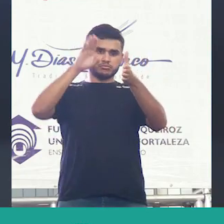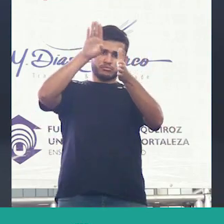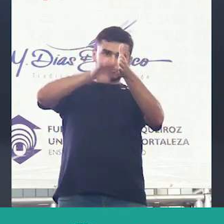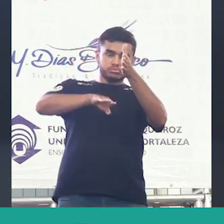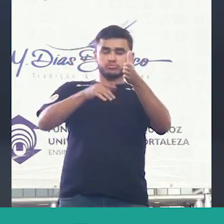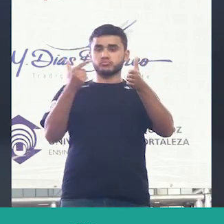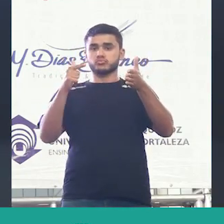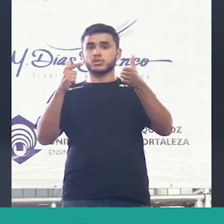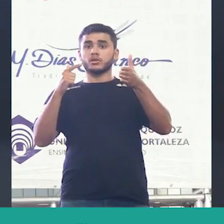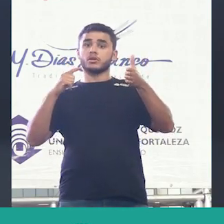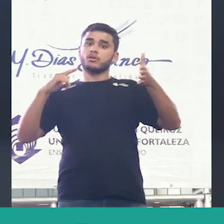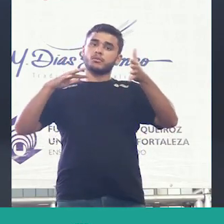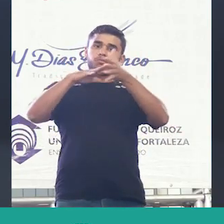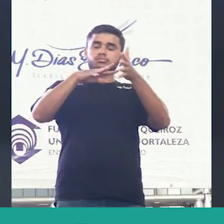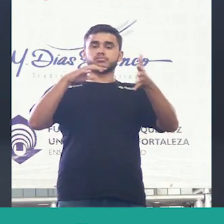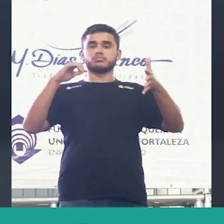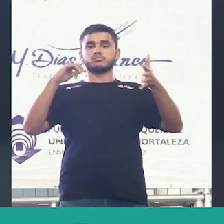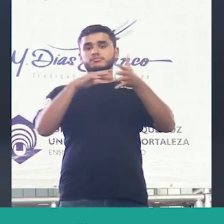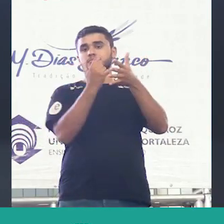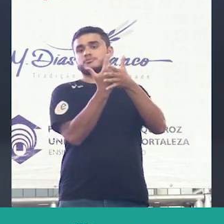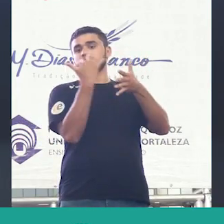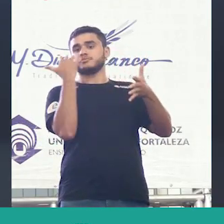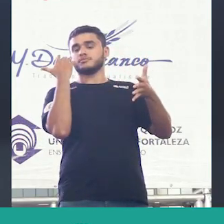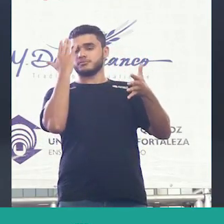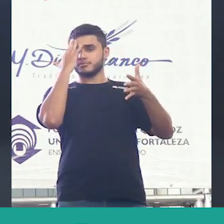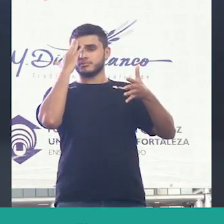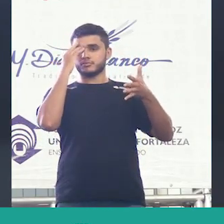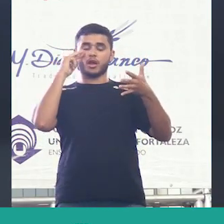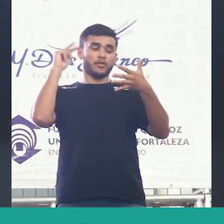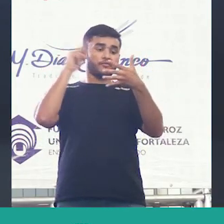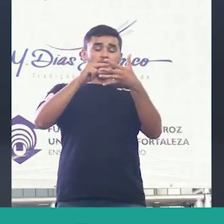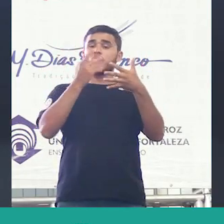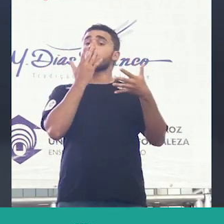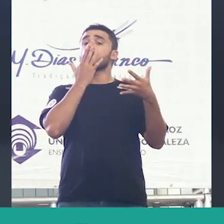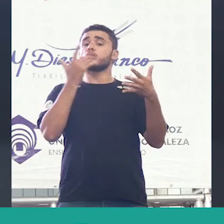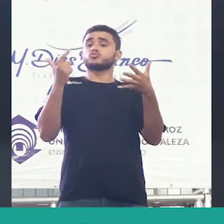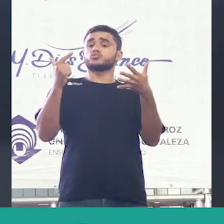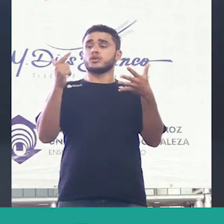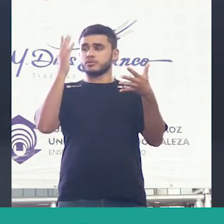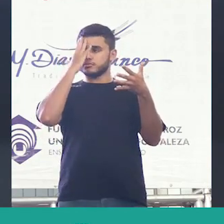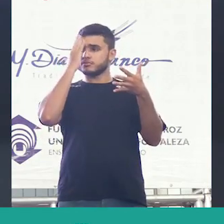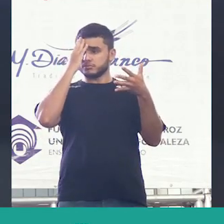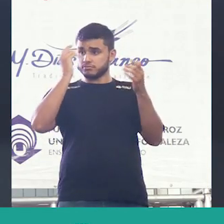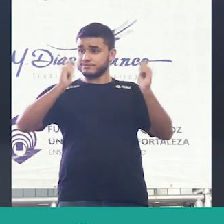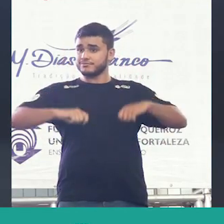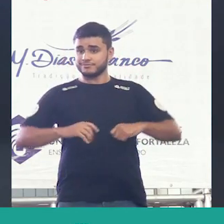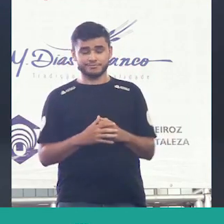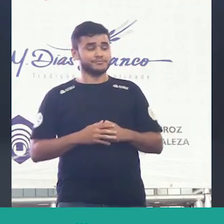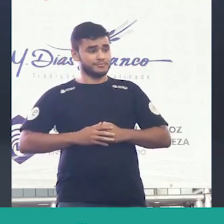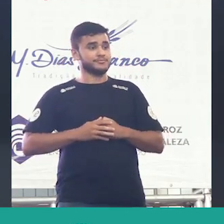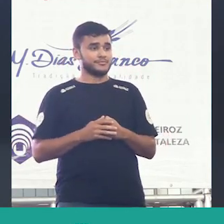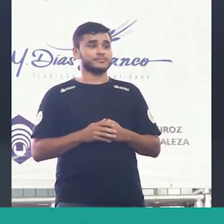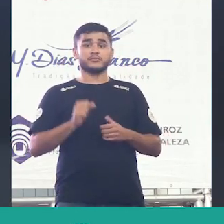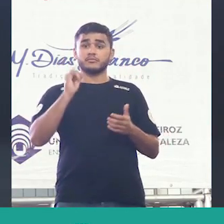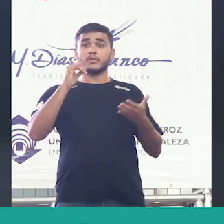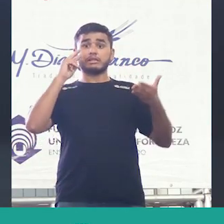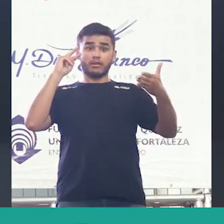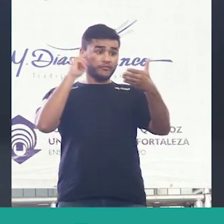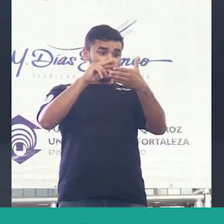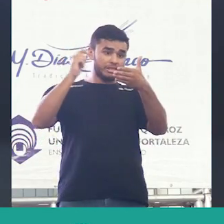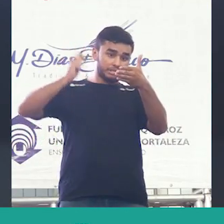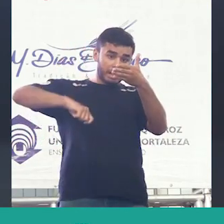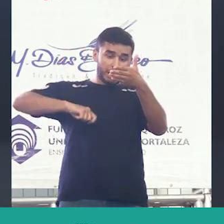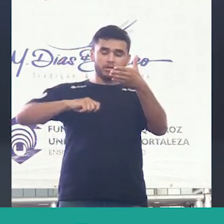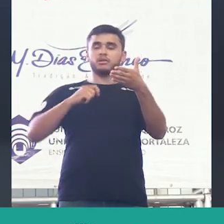esse vidro não é uma fonte de luz? Porque ele não é visível. Se ele fosse visível, ele era uma fonte